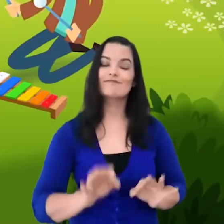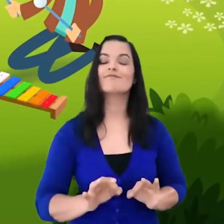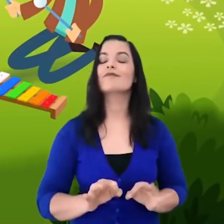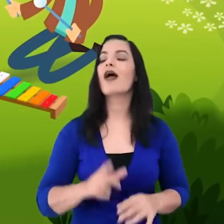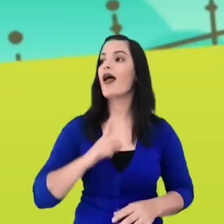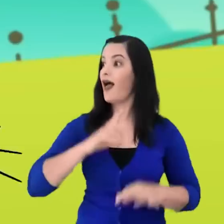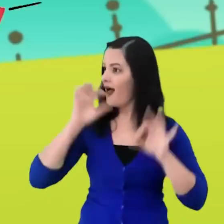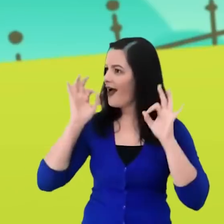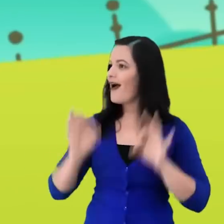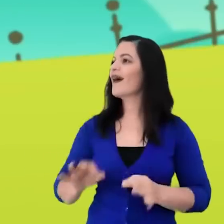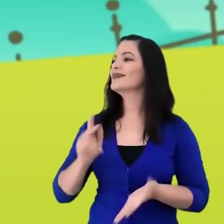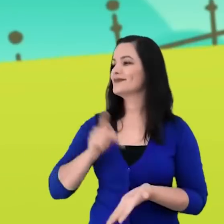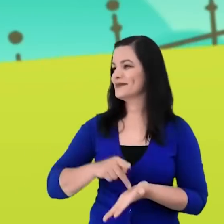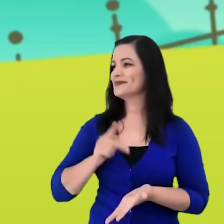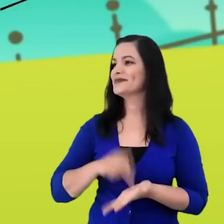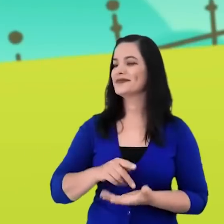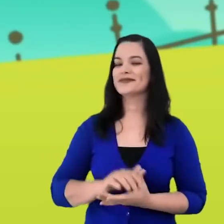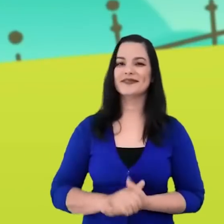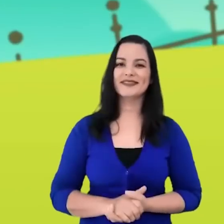Certeza!